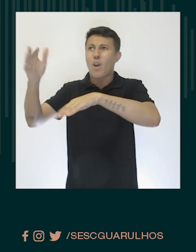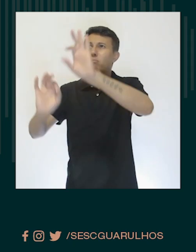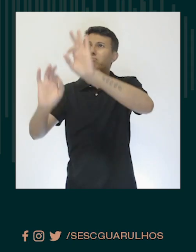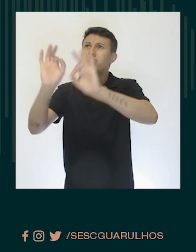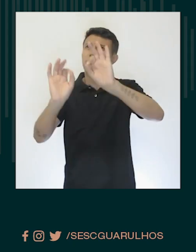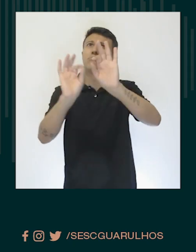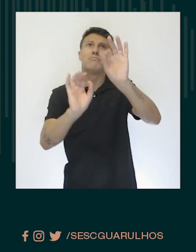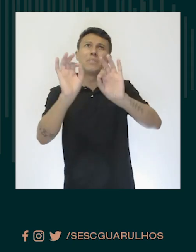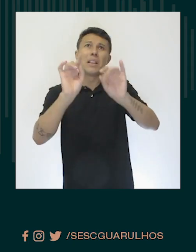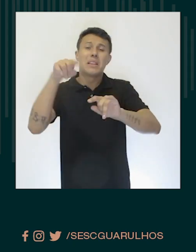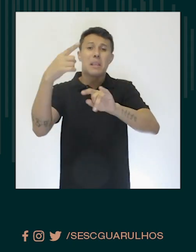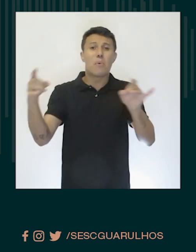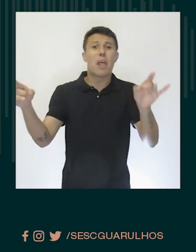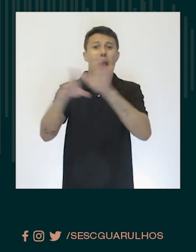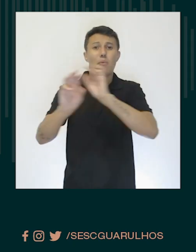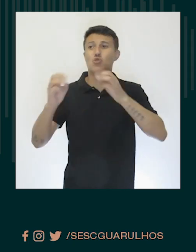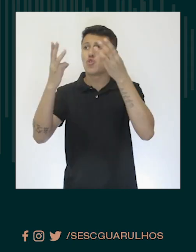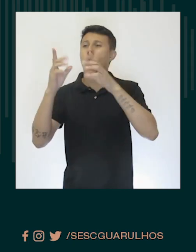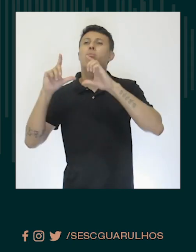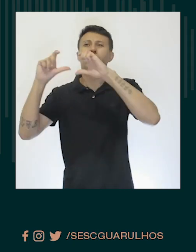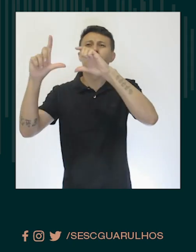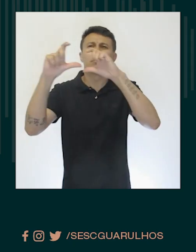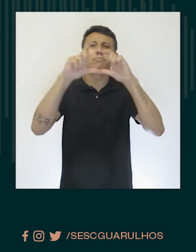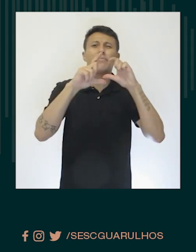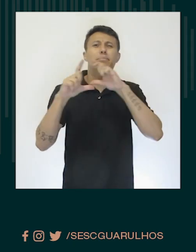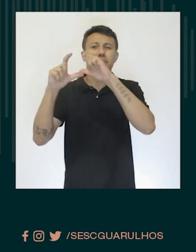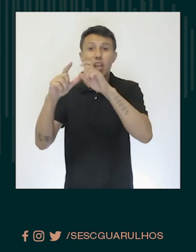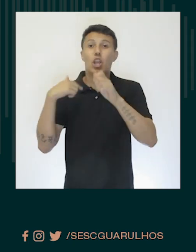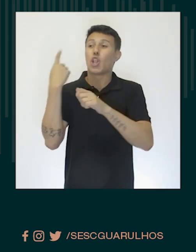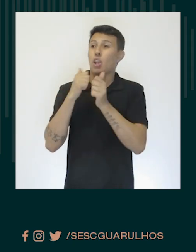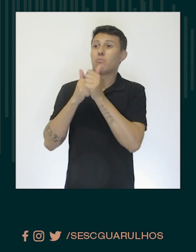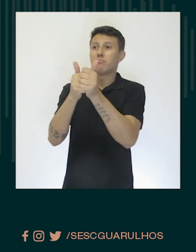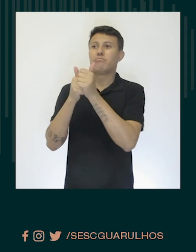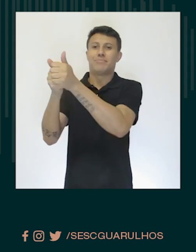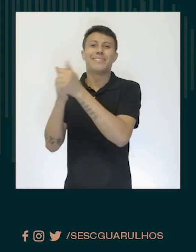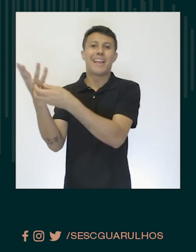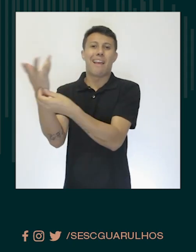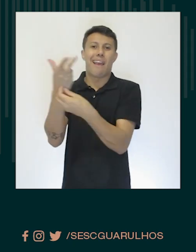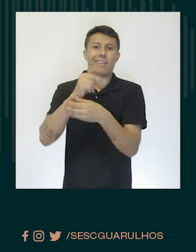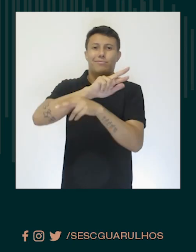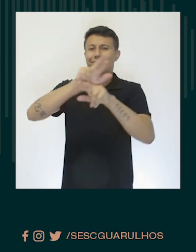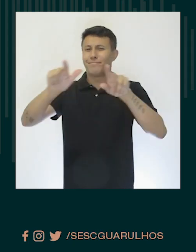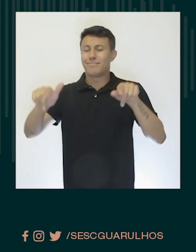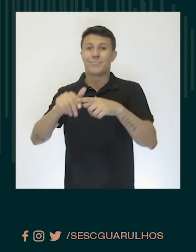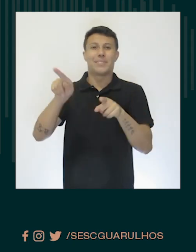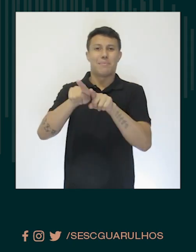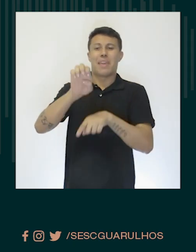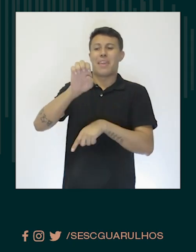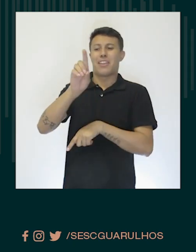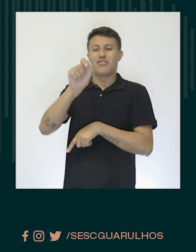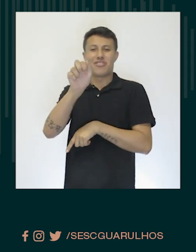a preparação, o que acontecia depois. Os artistas que nós acompanhamos foram o